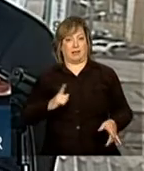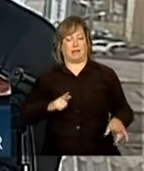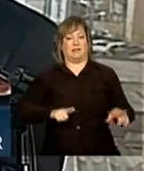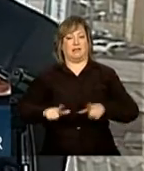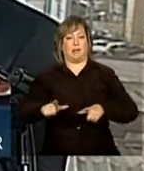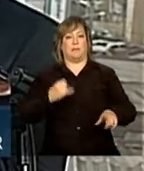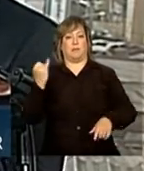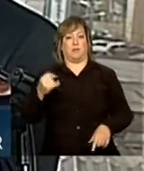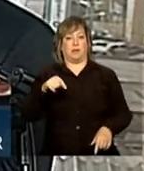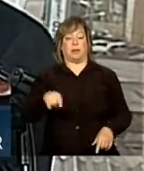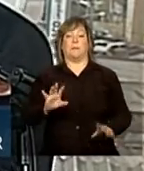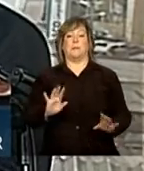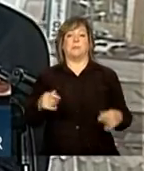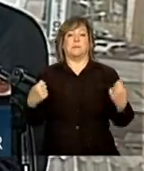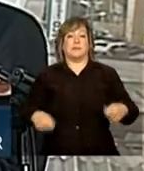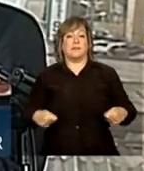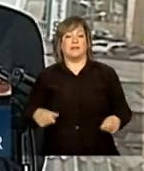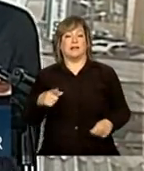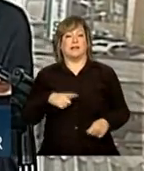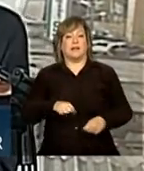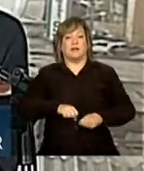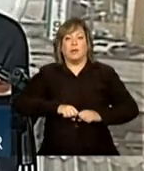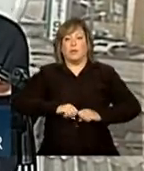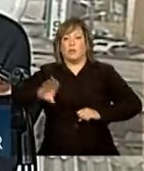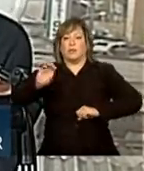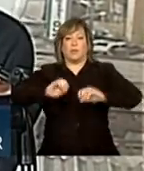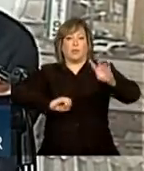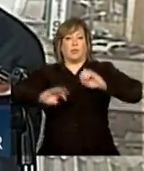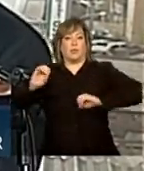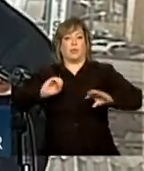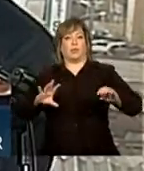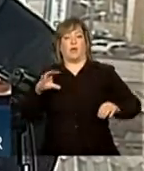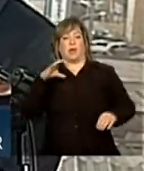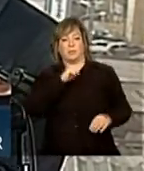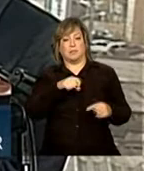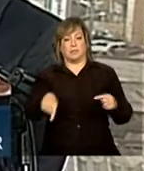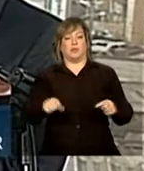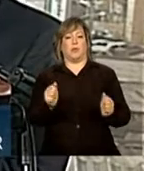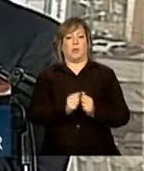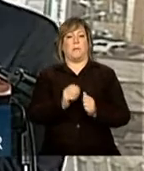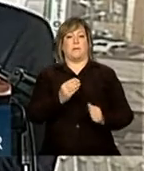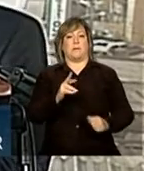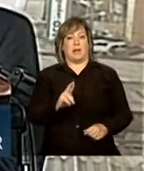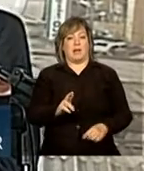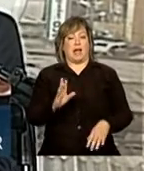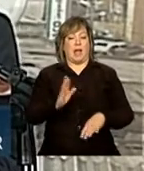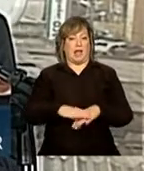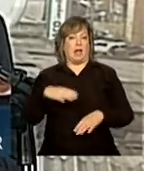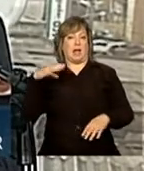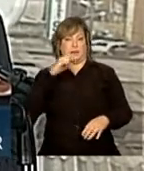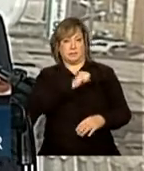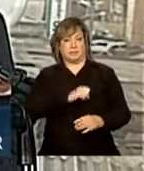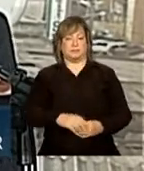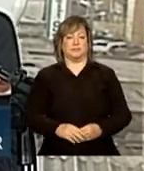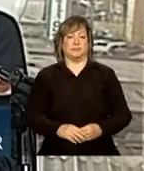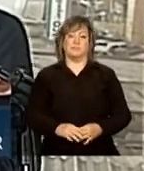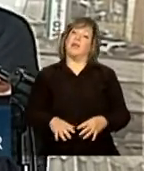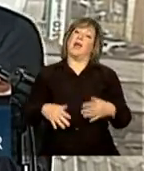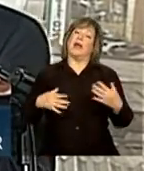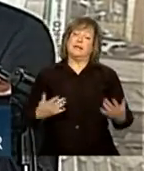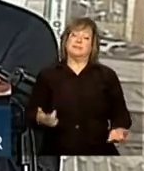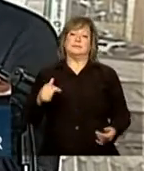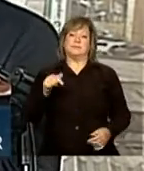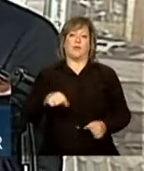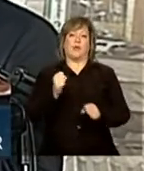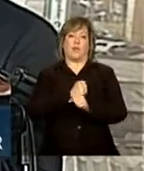ter um caminho de escoamento e de ligação com a nossa BR muito mais eficaz. E aí a